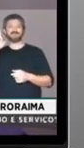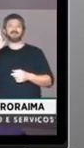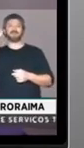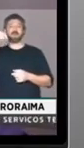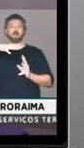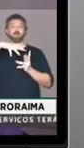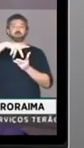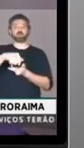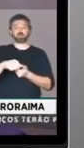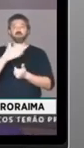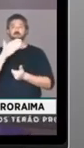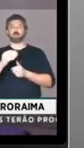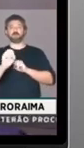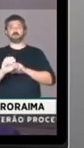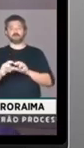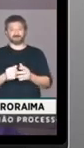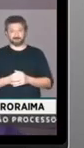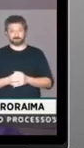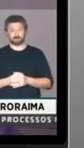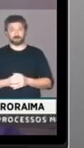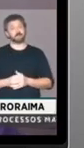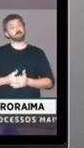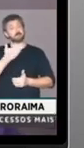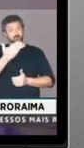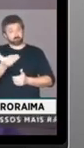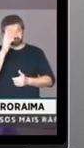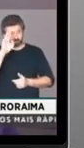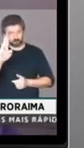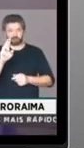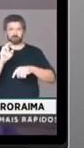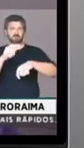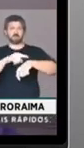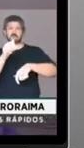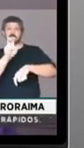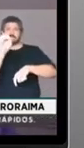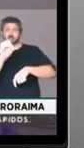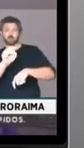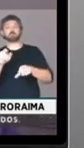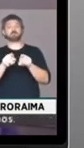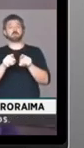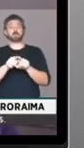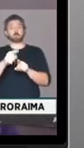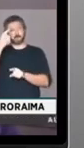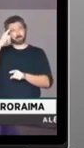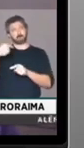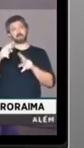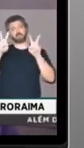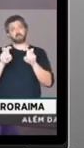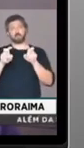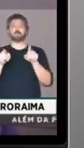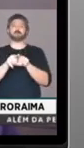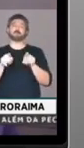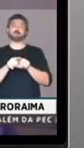o Dia Mundial da Educação. E peço a Vossa Excelência, em 15 segundos, que possa também levar em consideração o